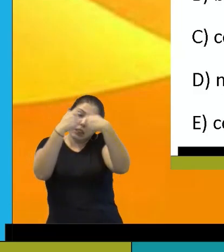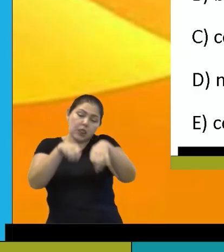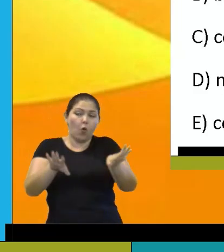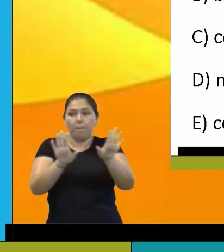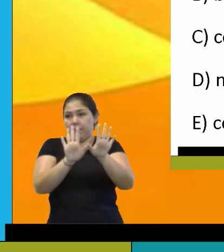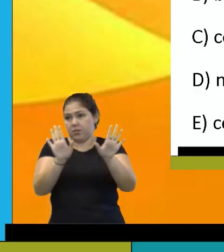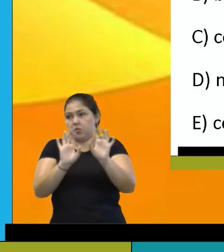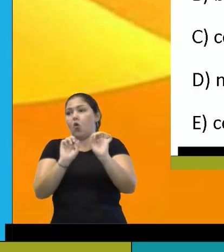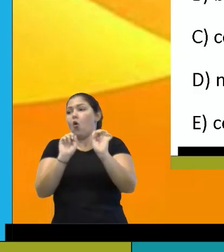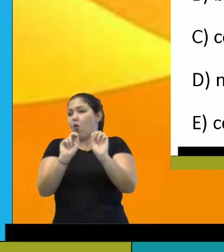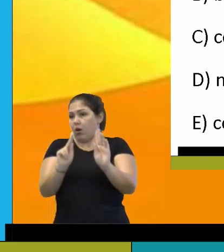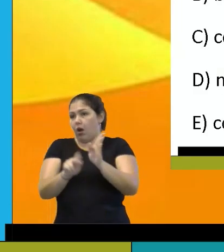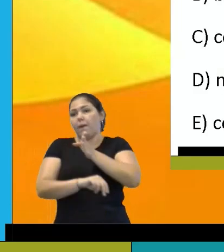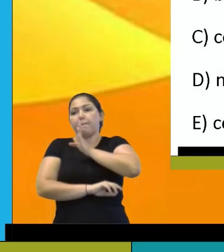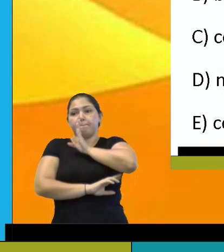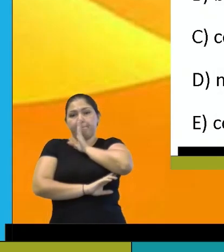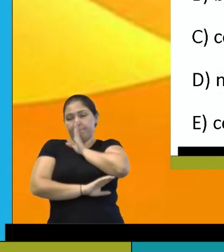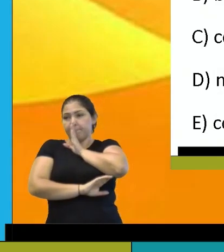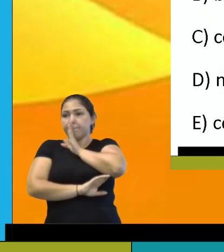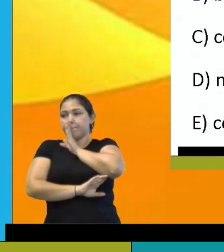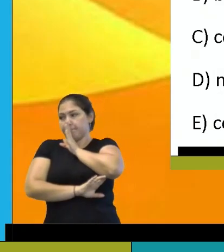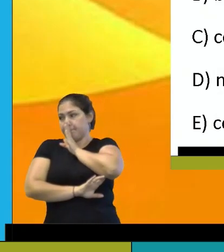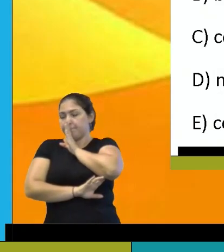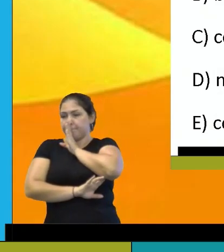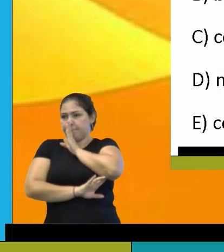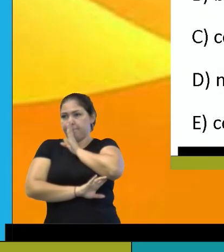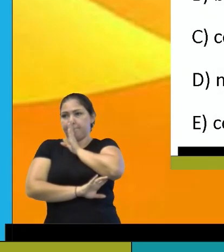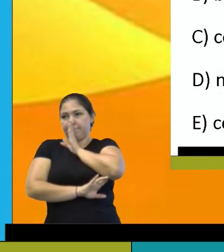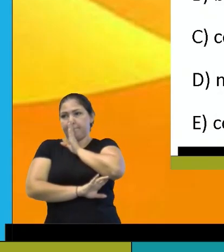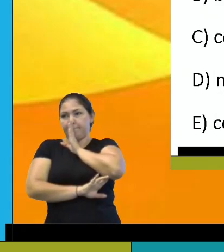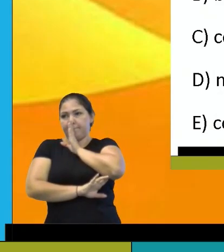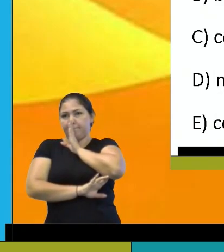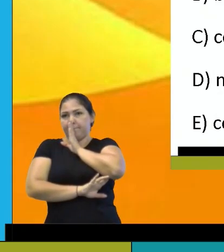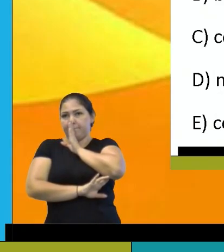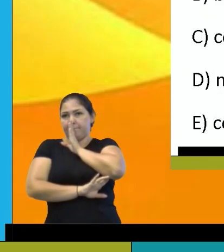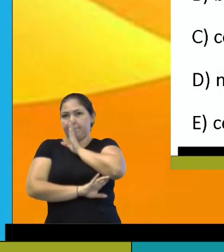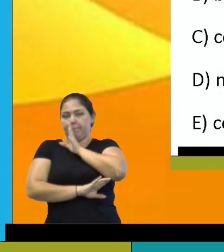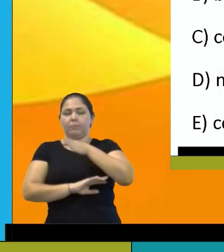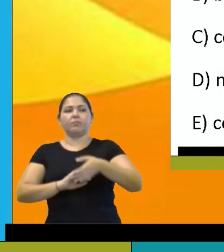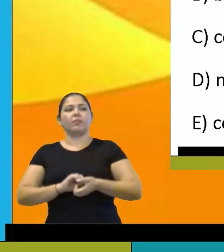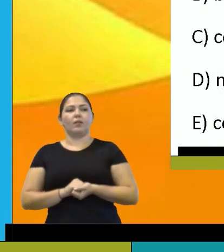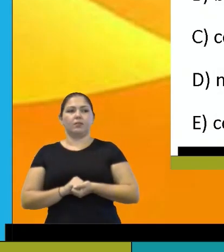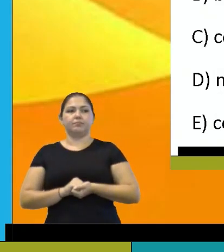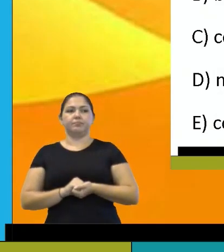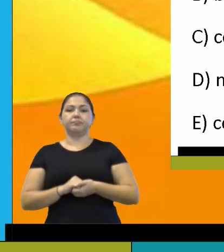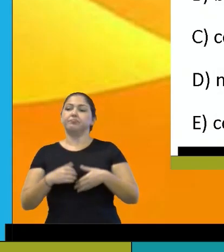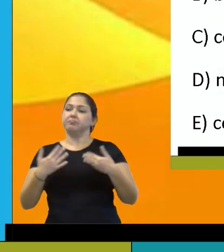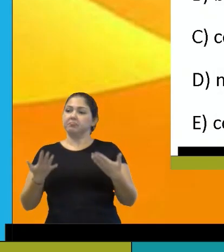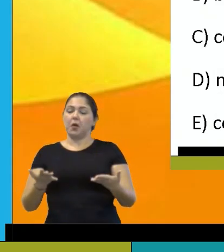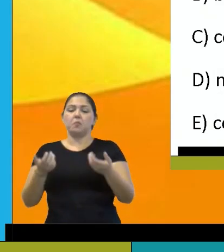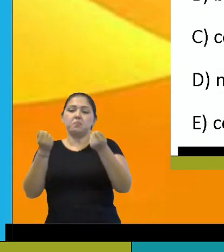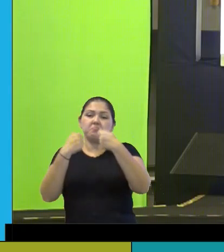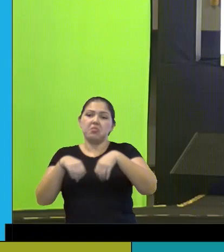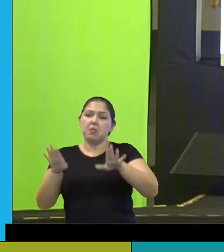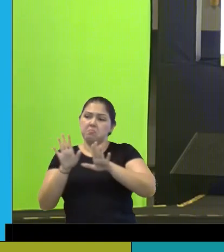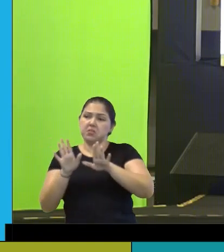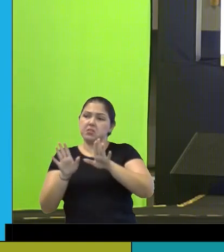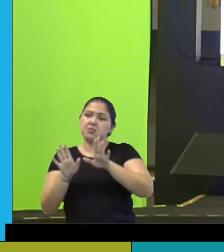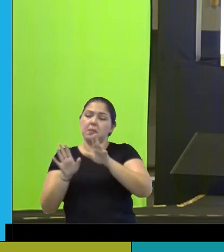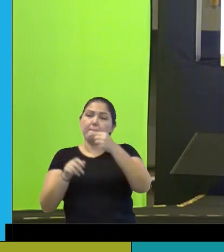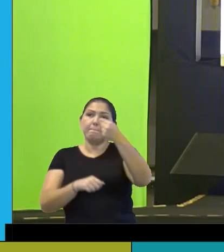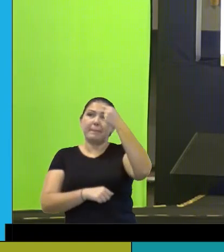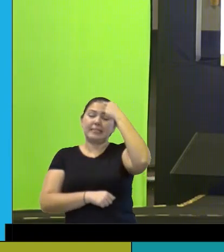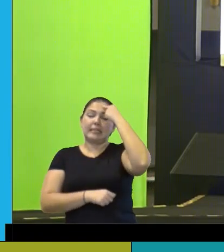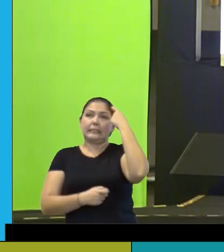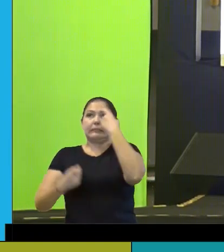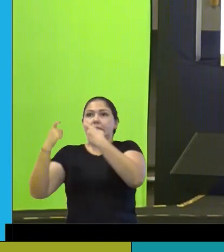príncipe significa dizer o quê? Que você não deve se preocupar com a reputação de cruel, pois aquilo que você